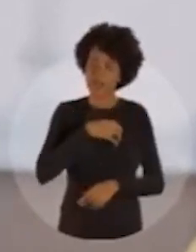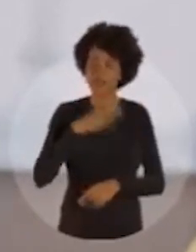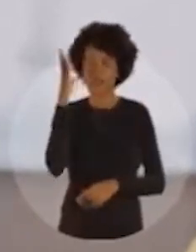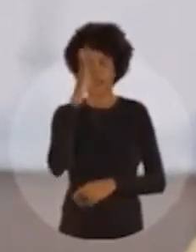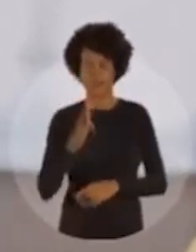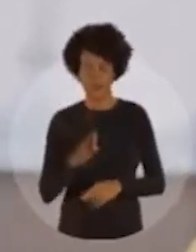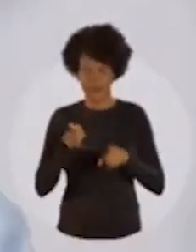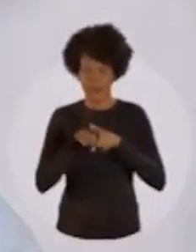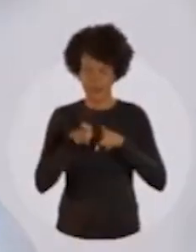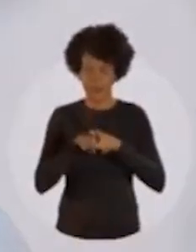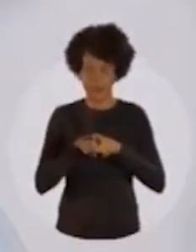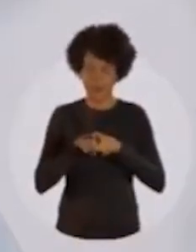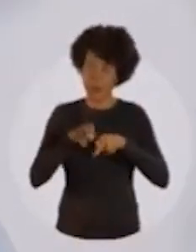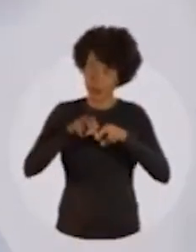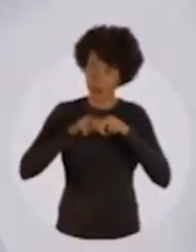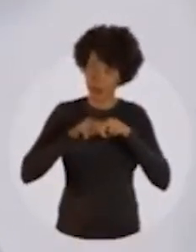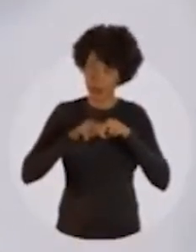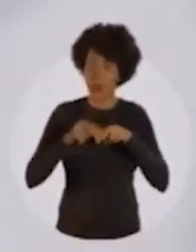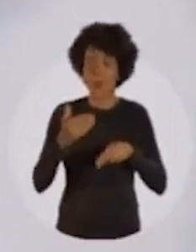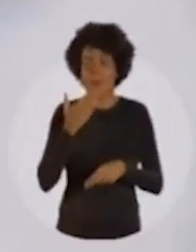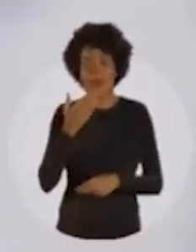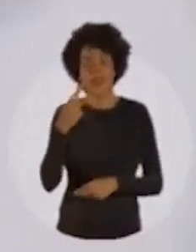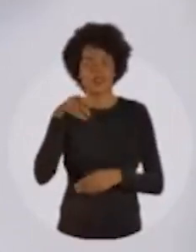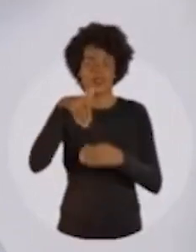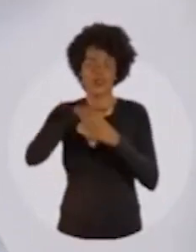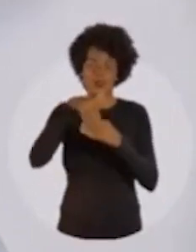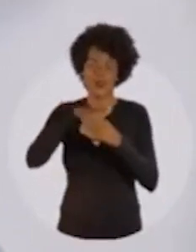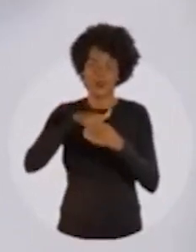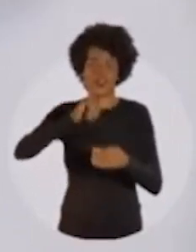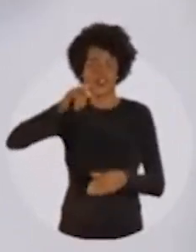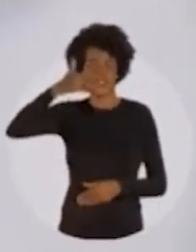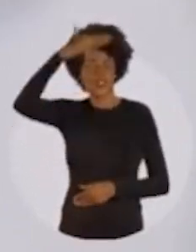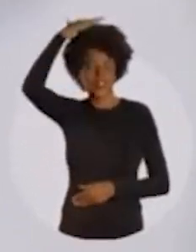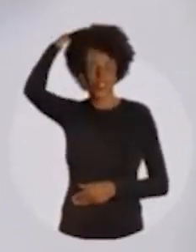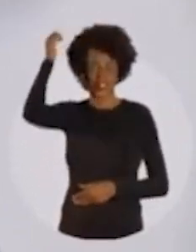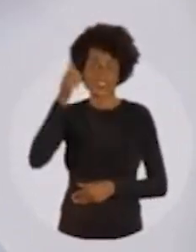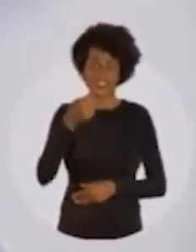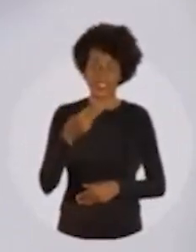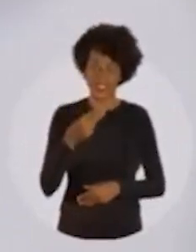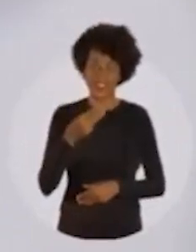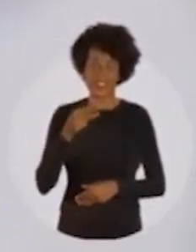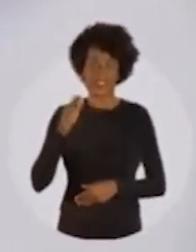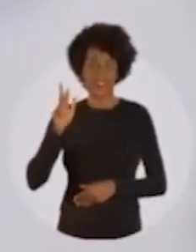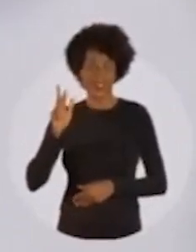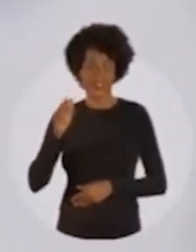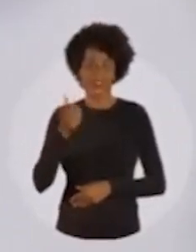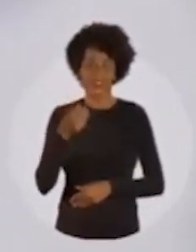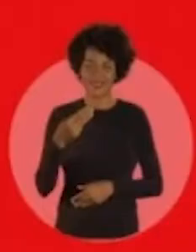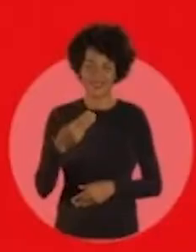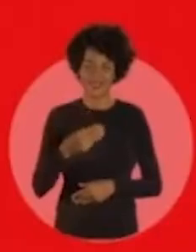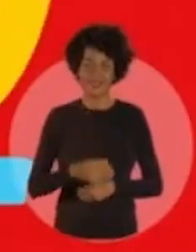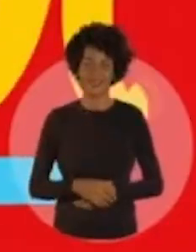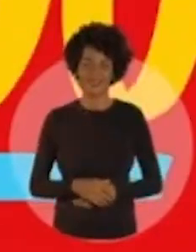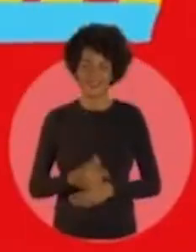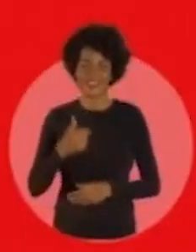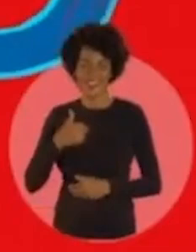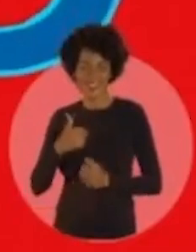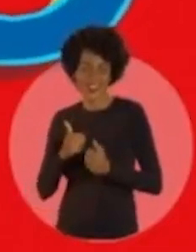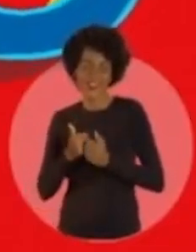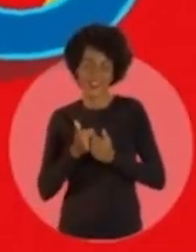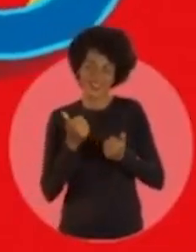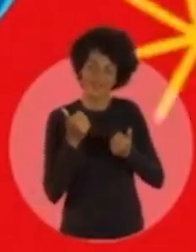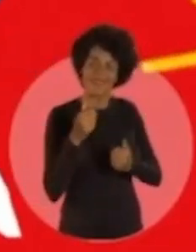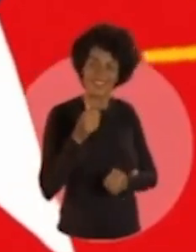e para o Brasil por isso peço seu voto Jerônimo 13 e Lula 13